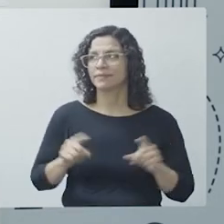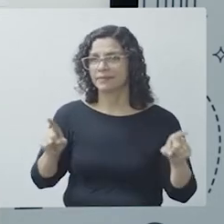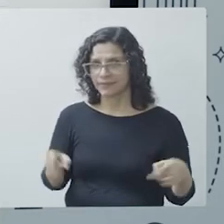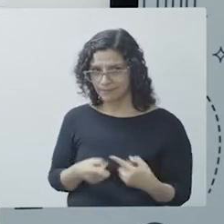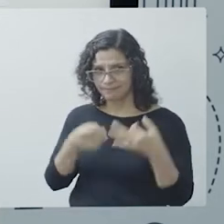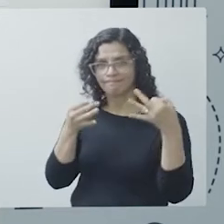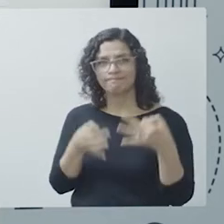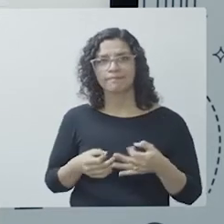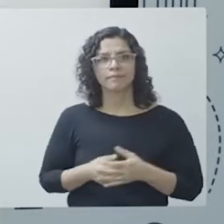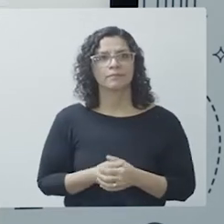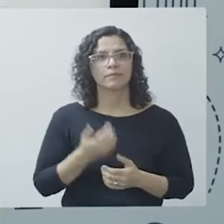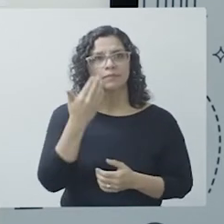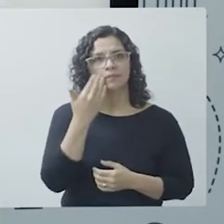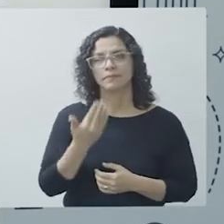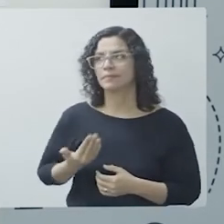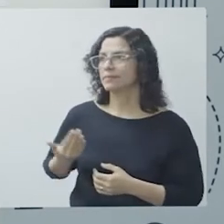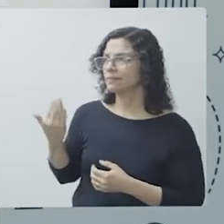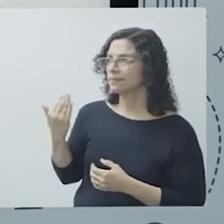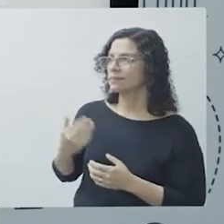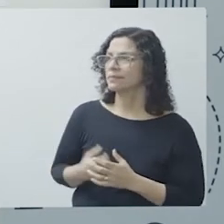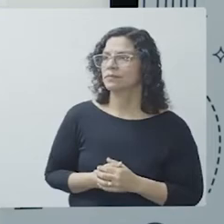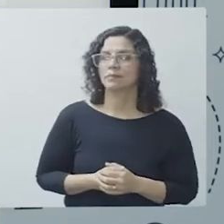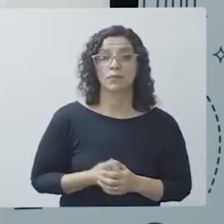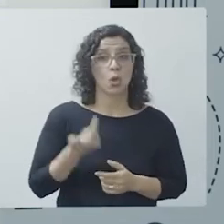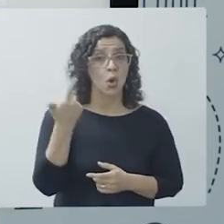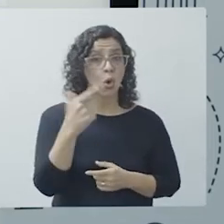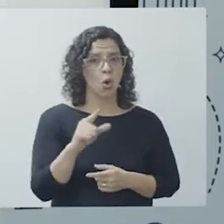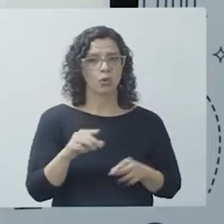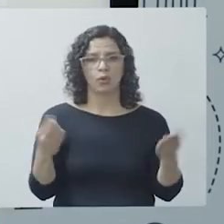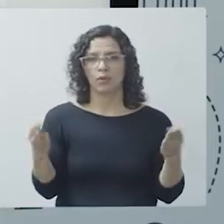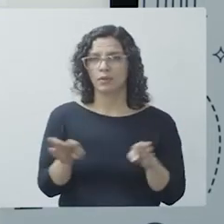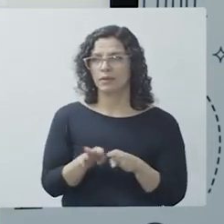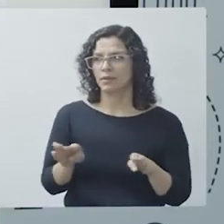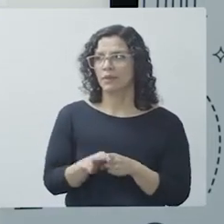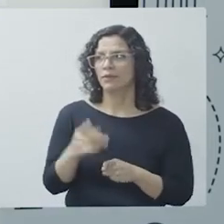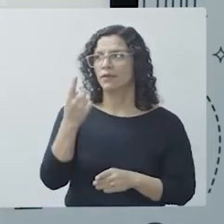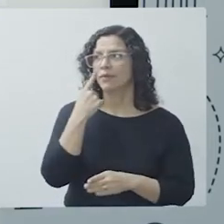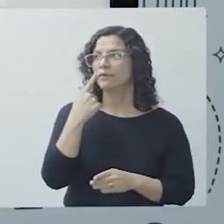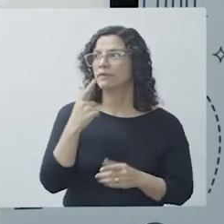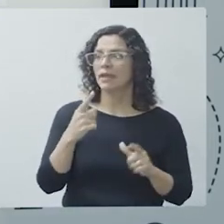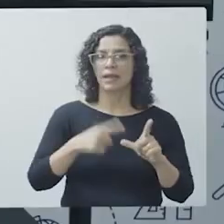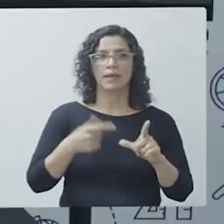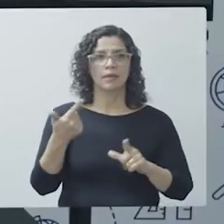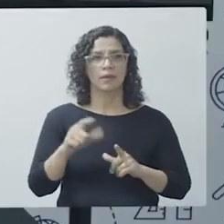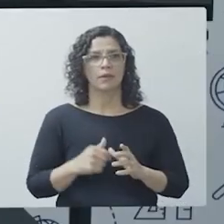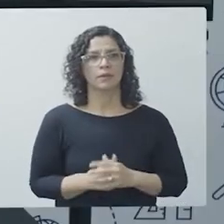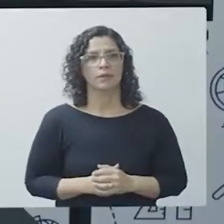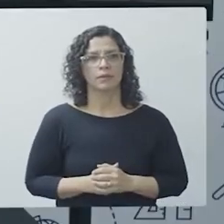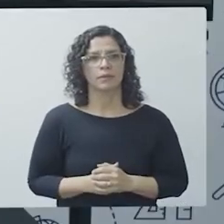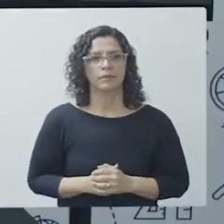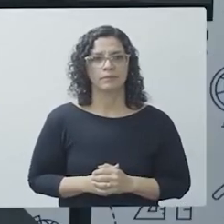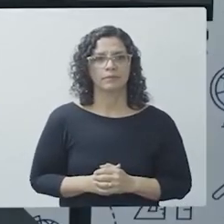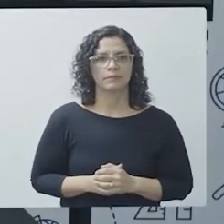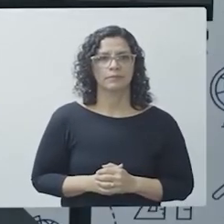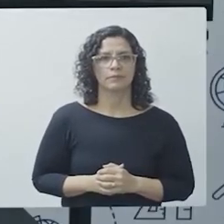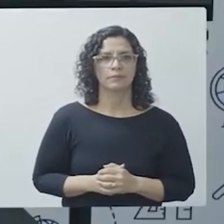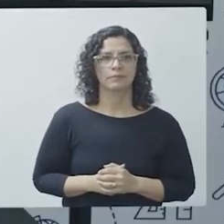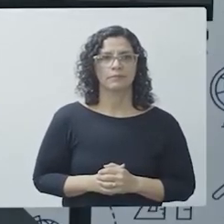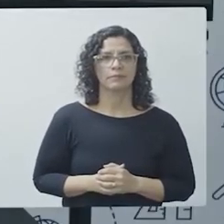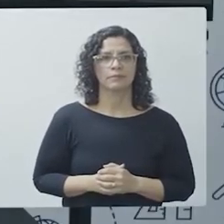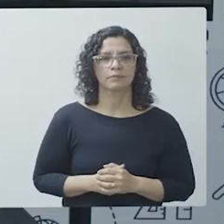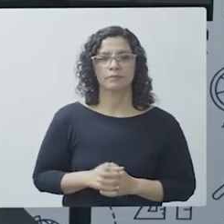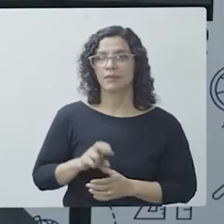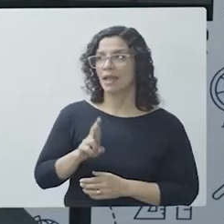Desafio cumprido? Vamos lá para o próximo, então. Próxima letra. Letra